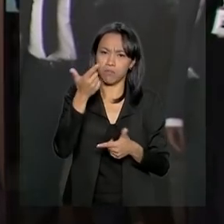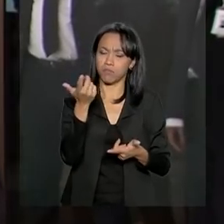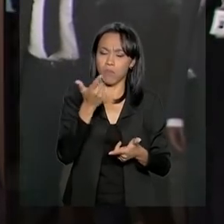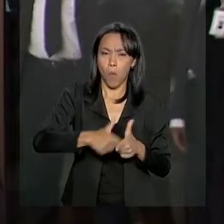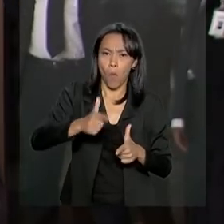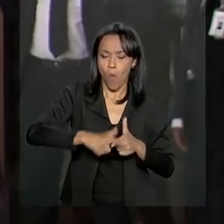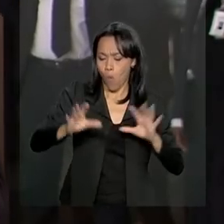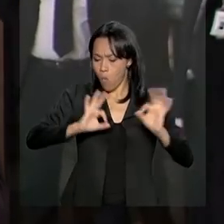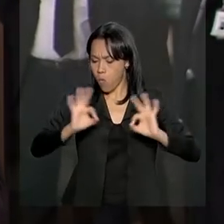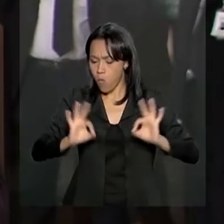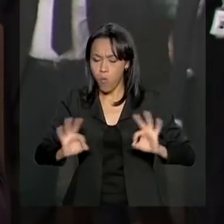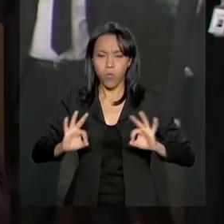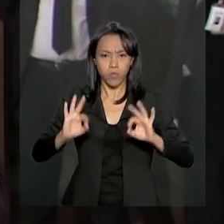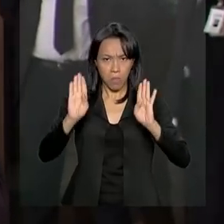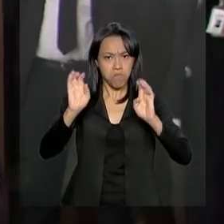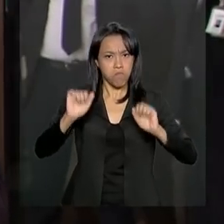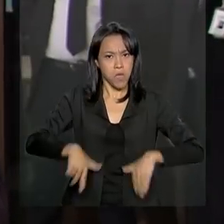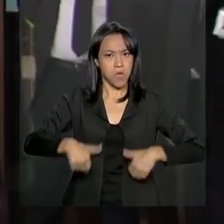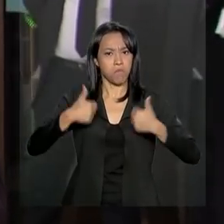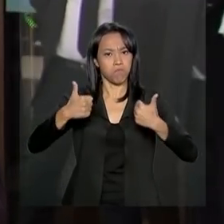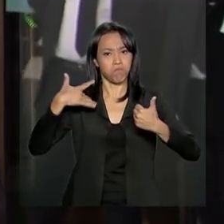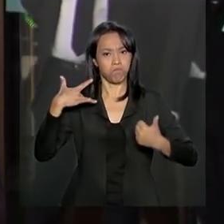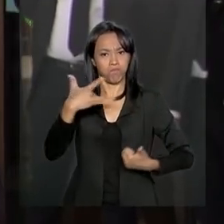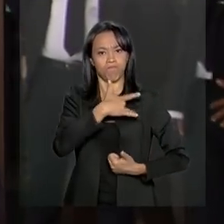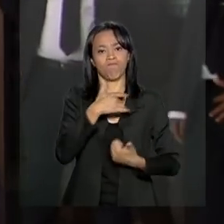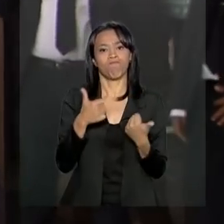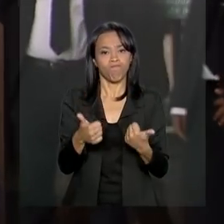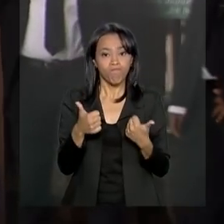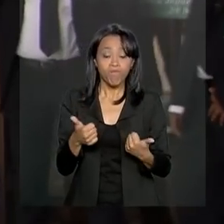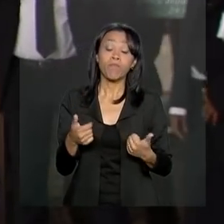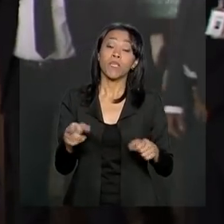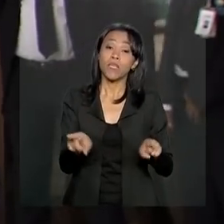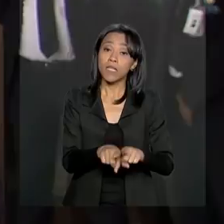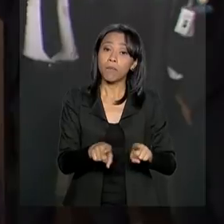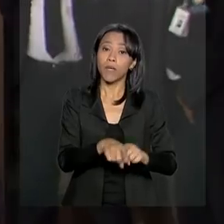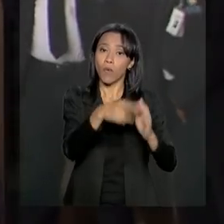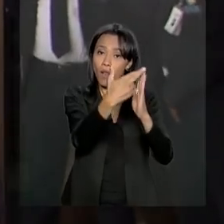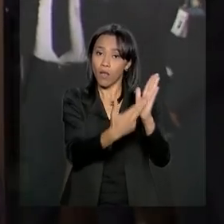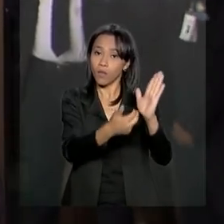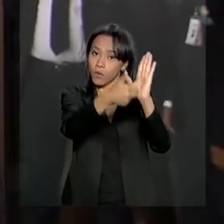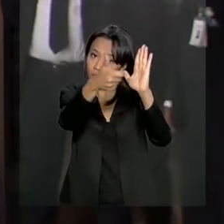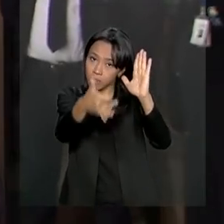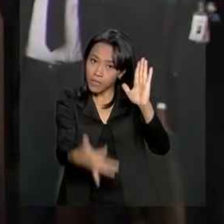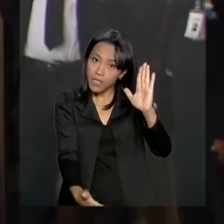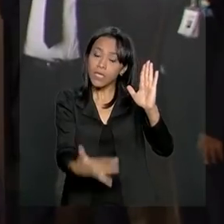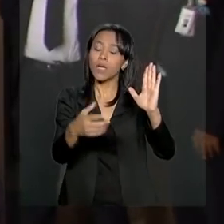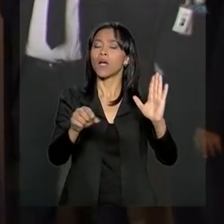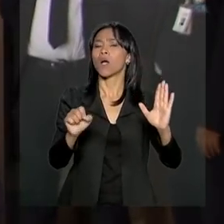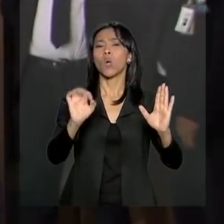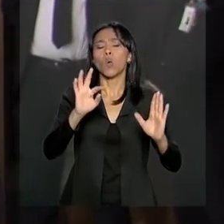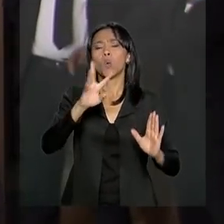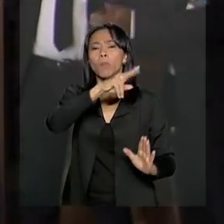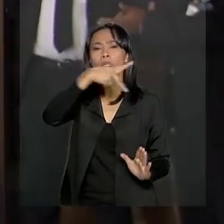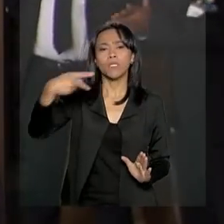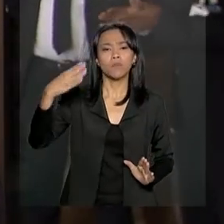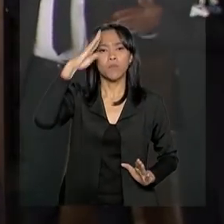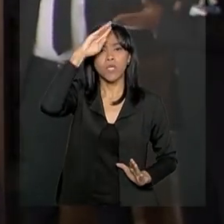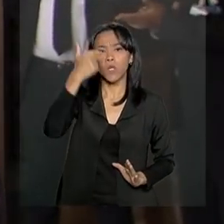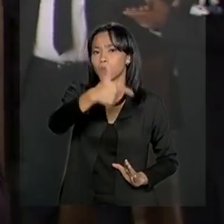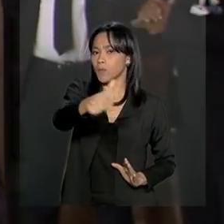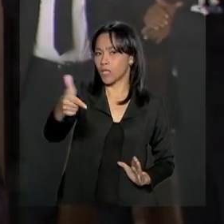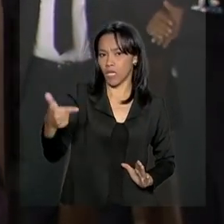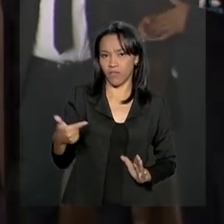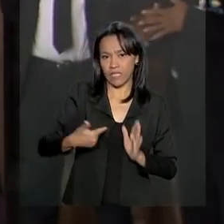disfunção, evolui bem. Ainda de acordo com o boletim, o presidente não teve nenhum tipo de sangramento ou qualquer